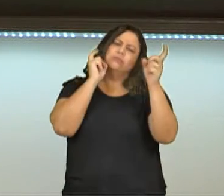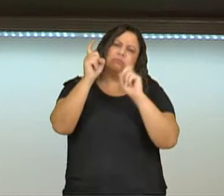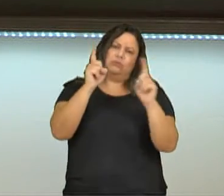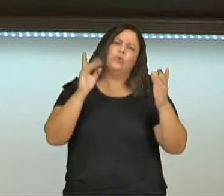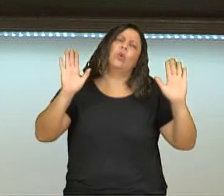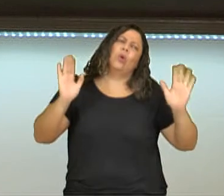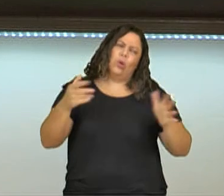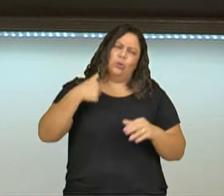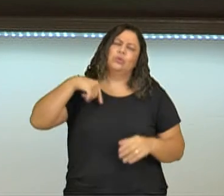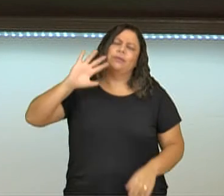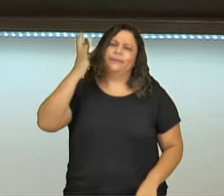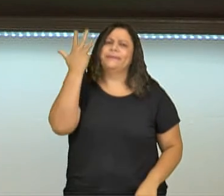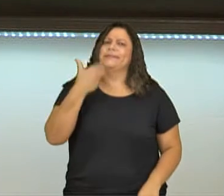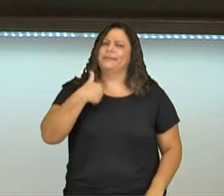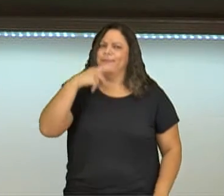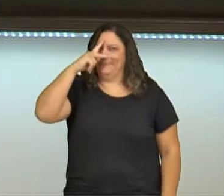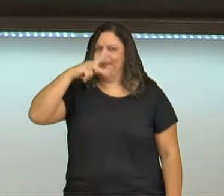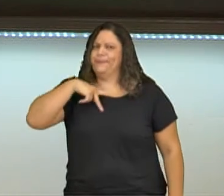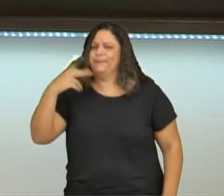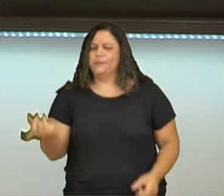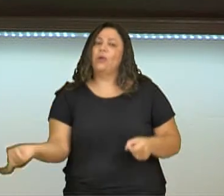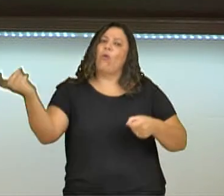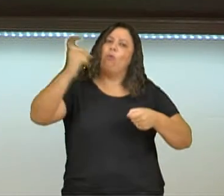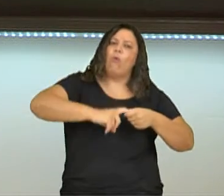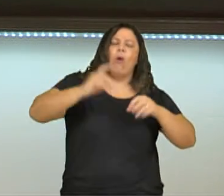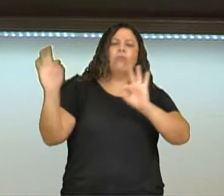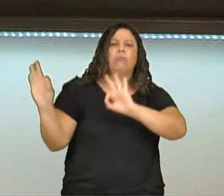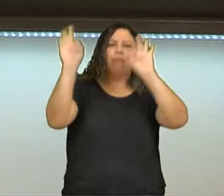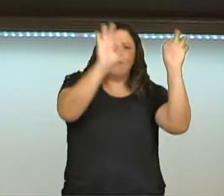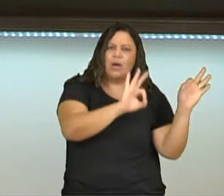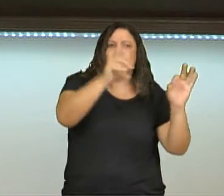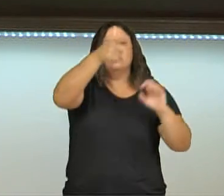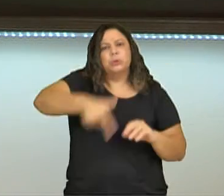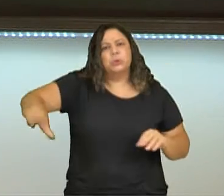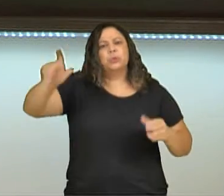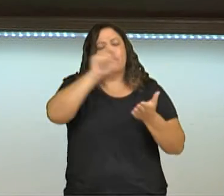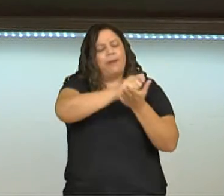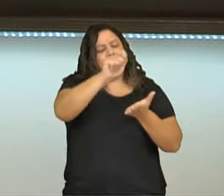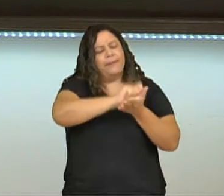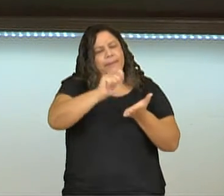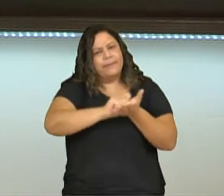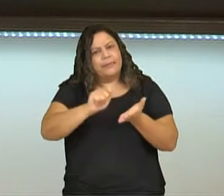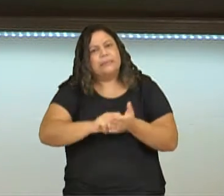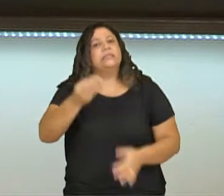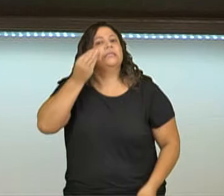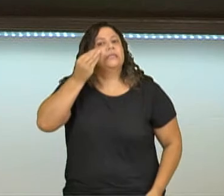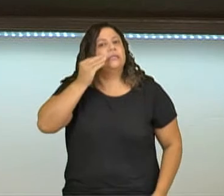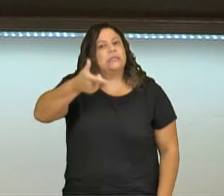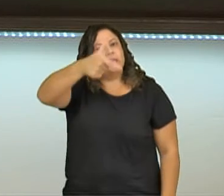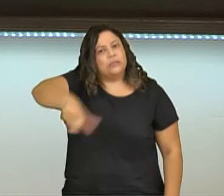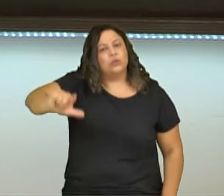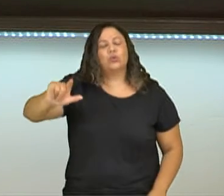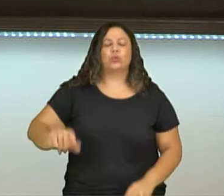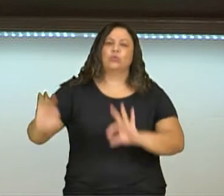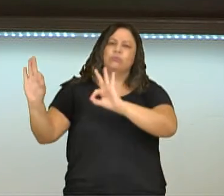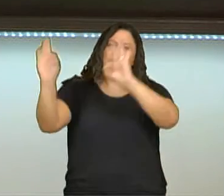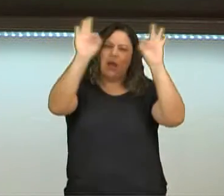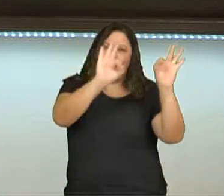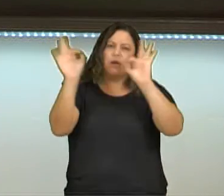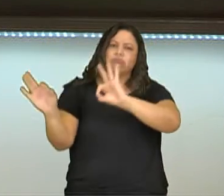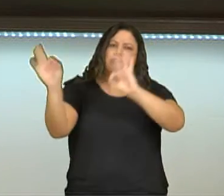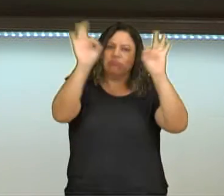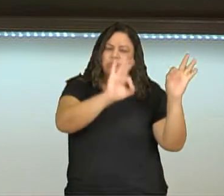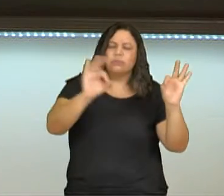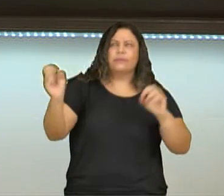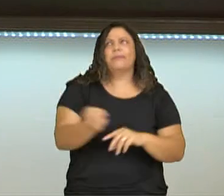eu já passei por isso. Volta, assiste a aula, faz novas anotações, tenta de novo. Assista a aula quantas vezes